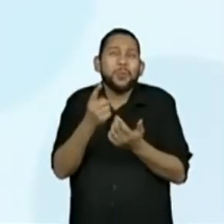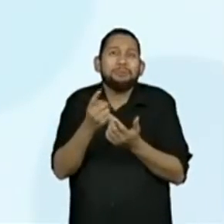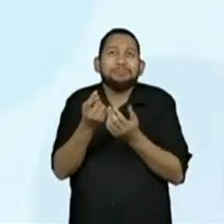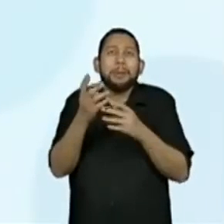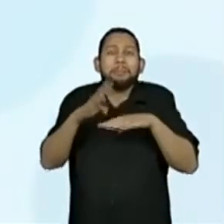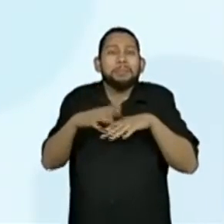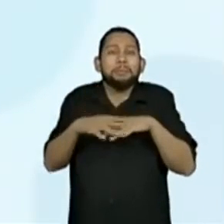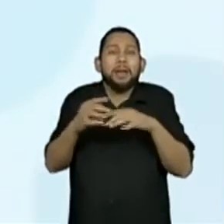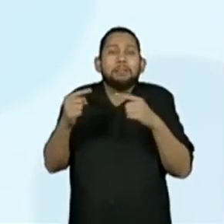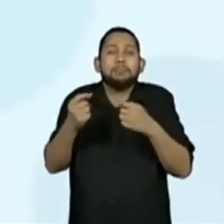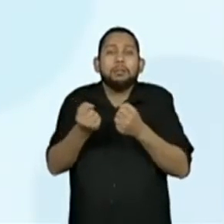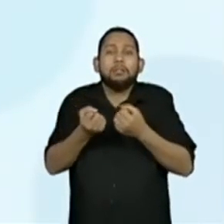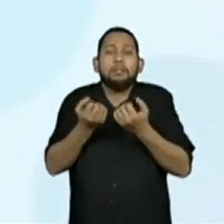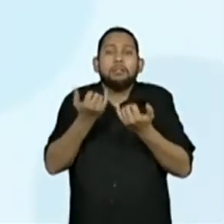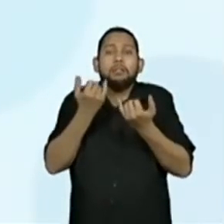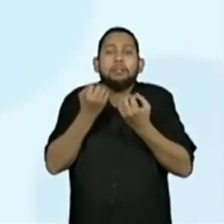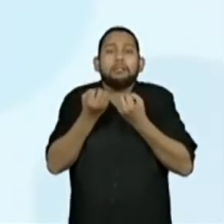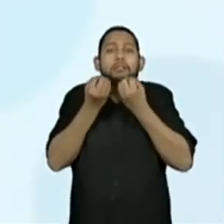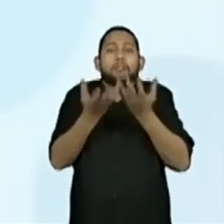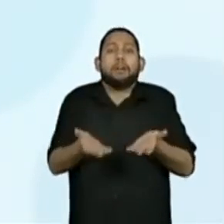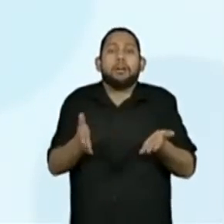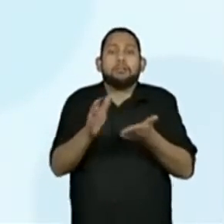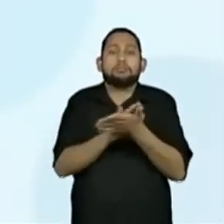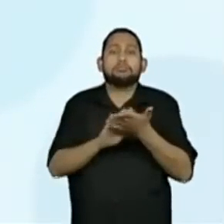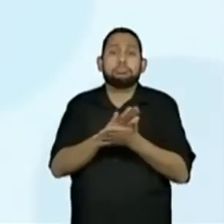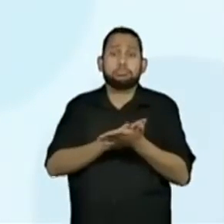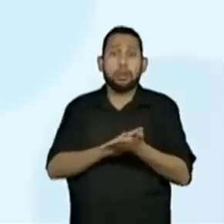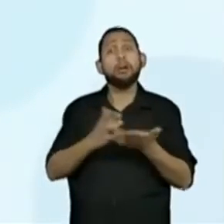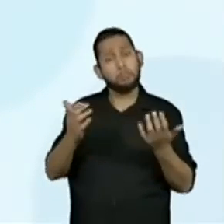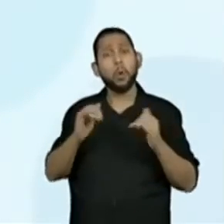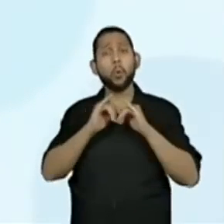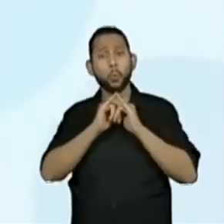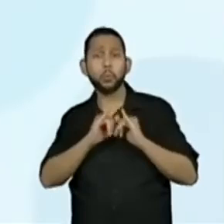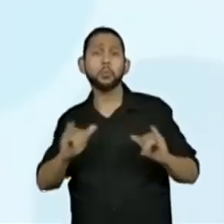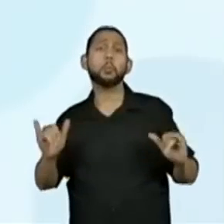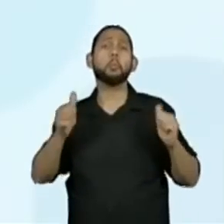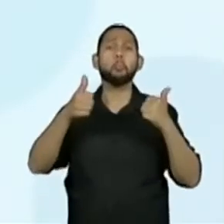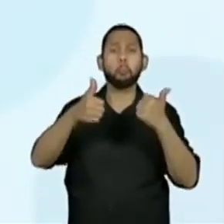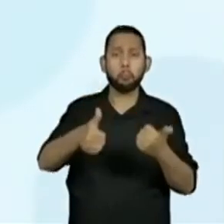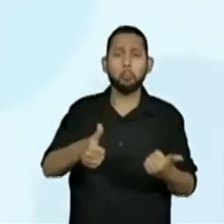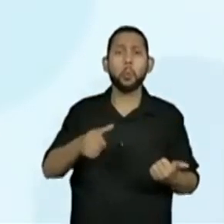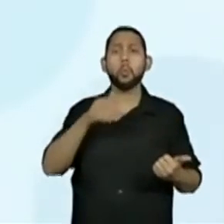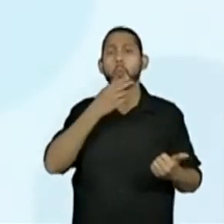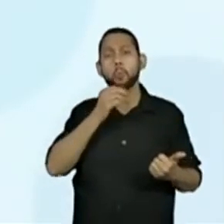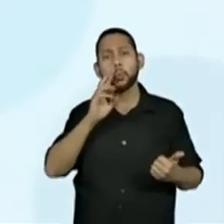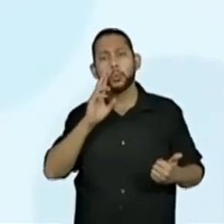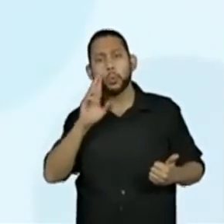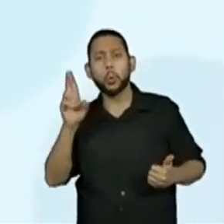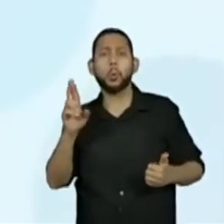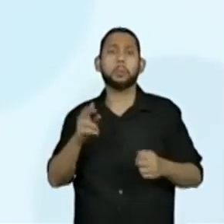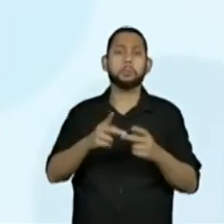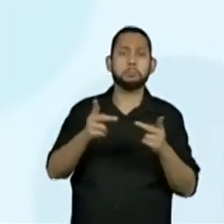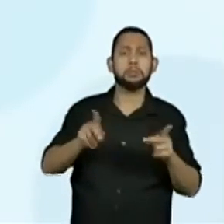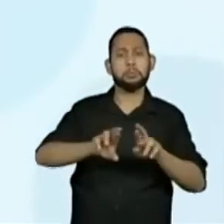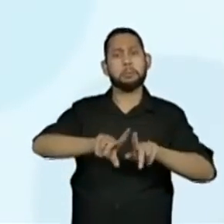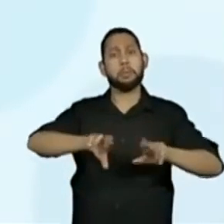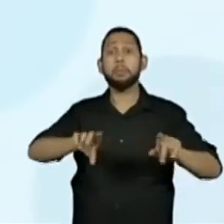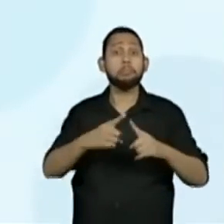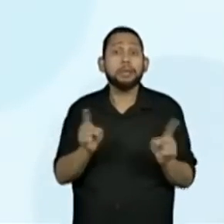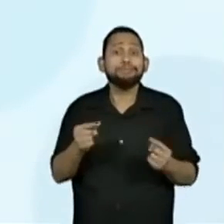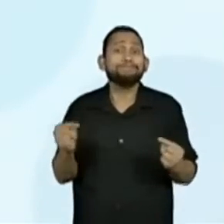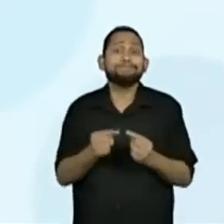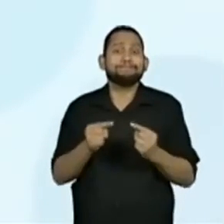importante para a gente resolver a situação problema é uma informação mas ela ali ou é não ali não vai fazer tanta